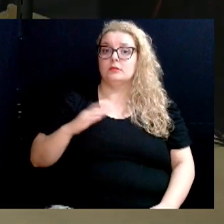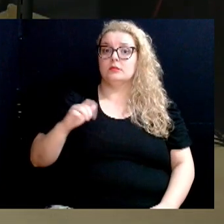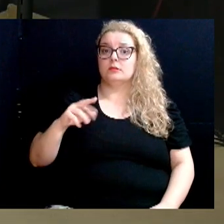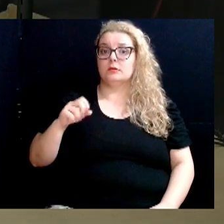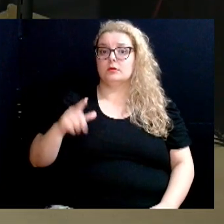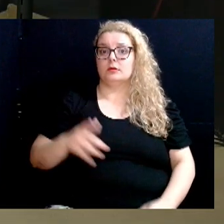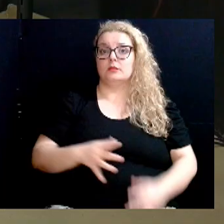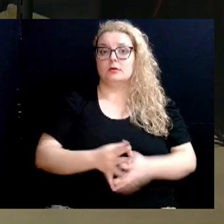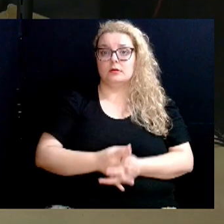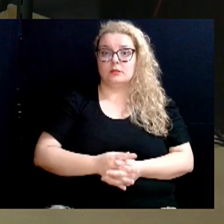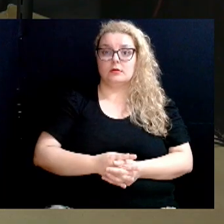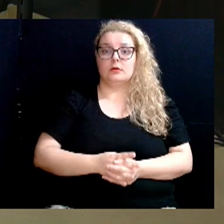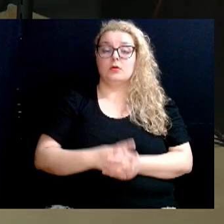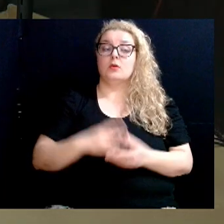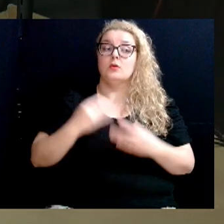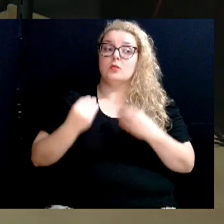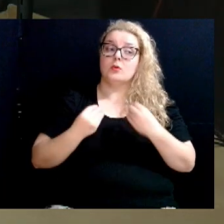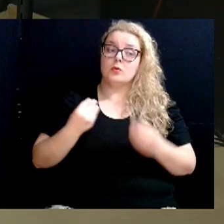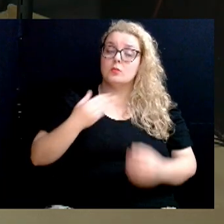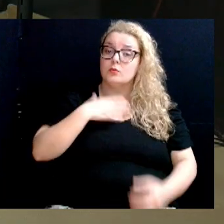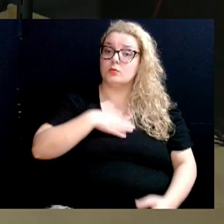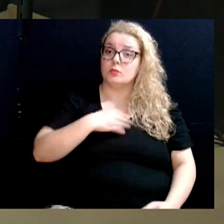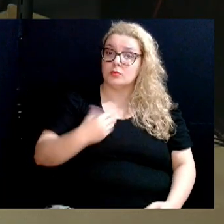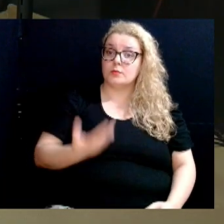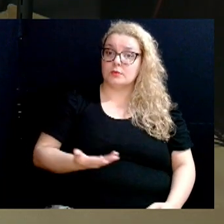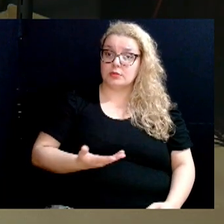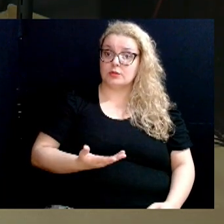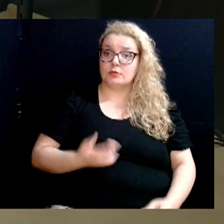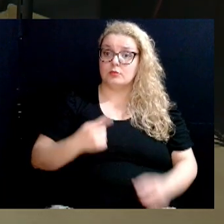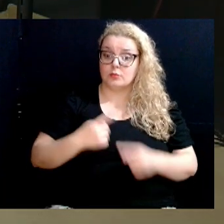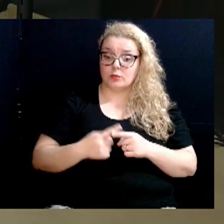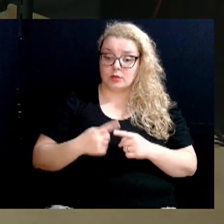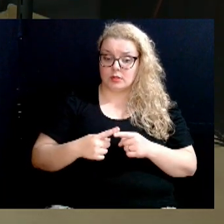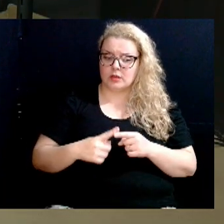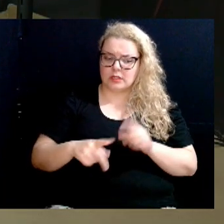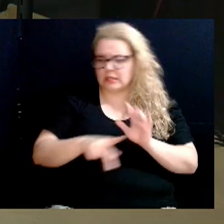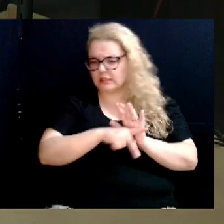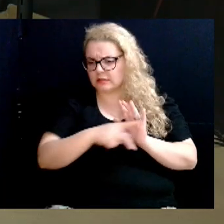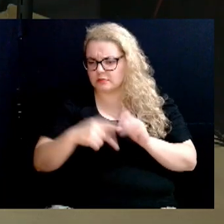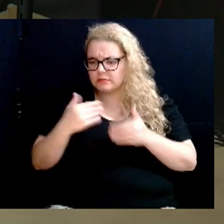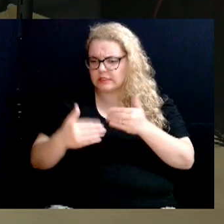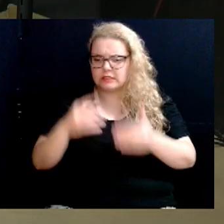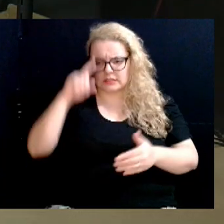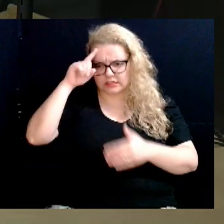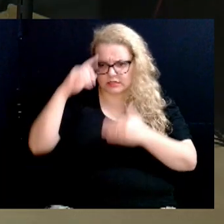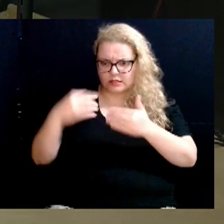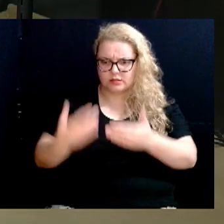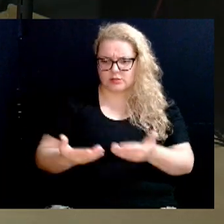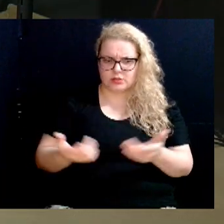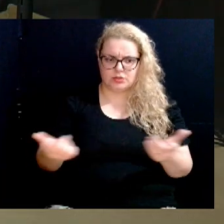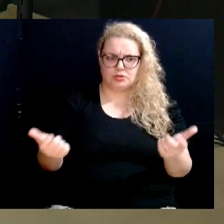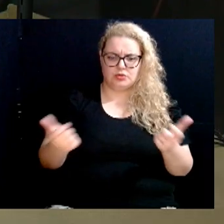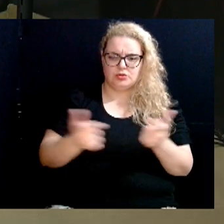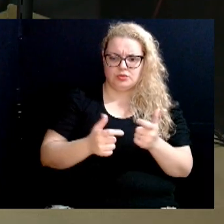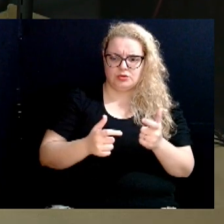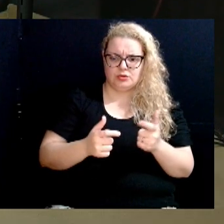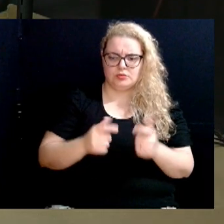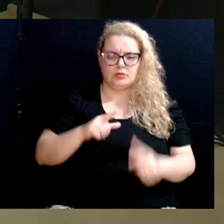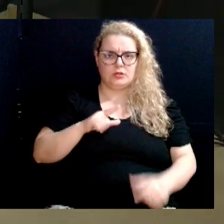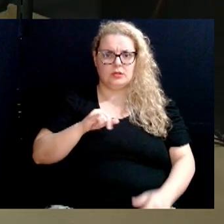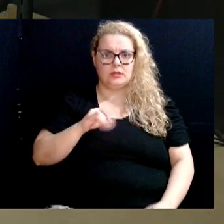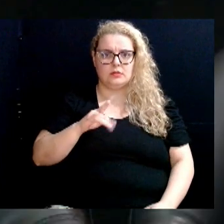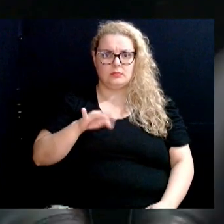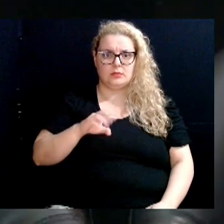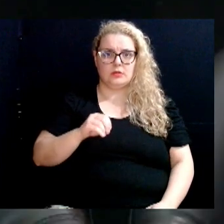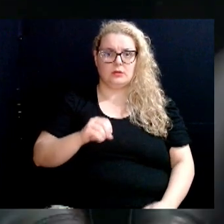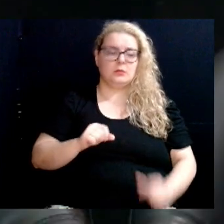os filhos também? Eles fazem parte dessa rotina que diminui a libido também? Podem fazer, né?